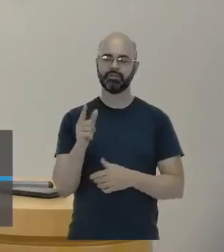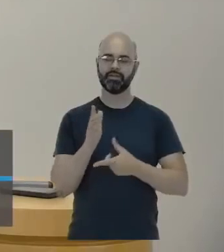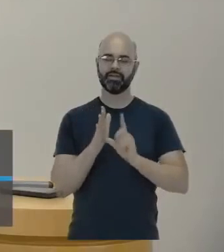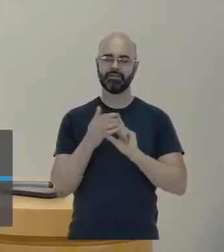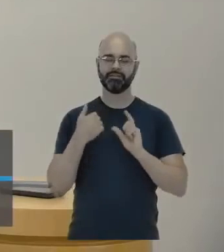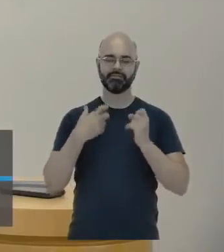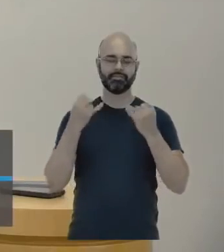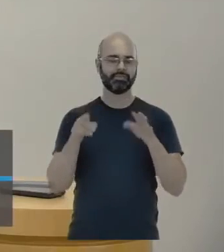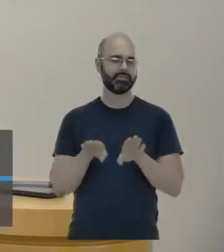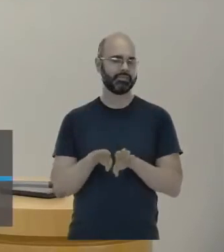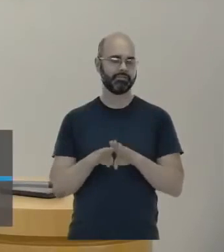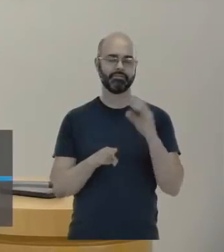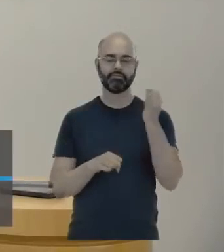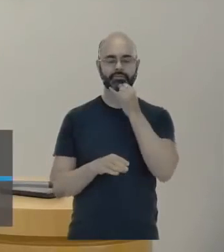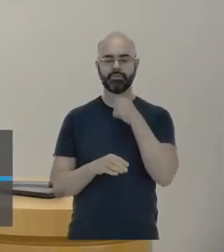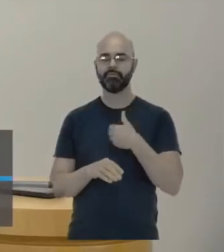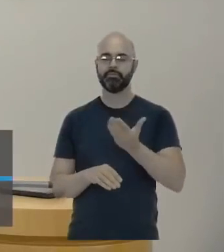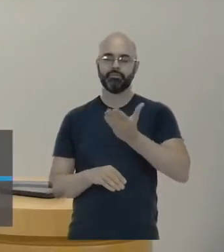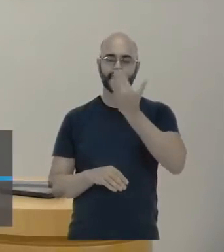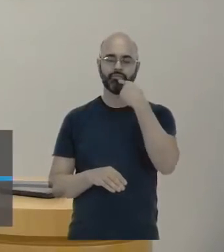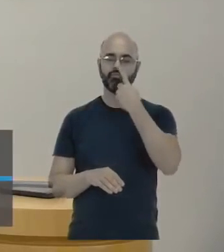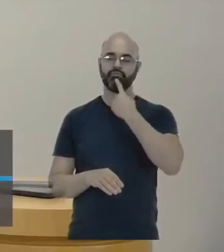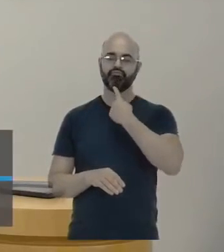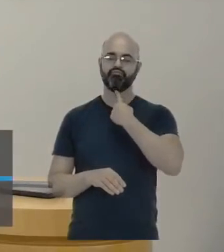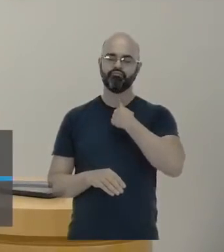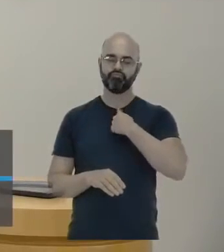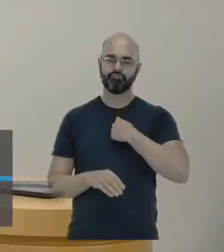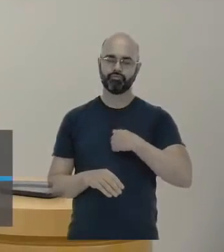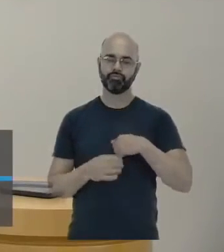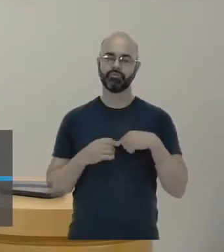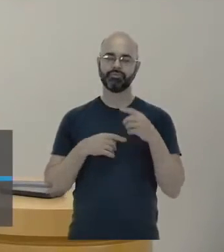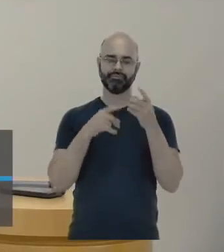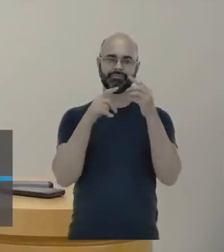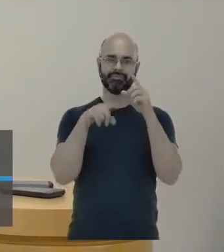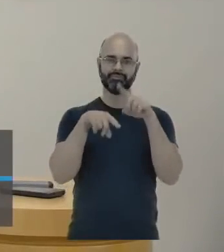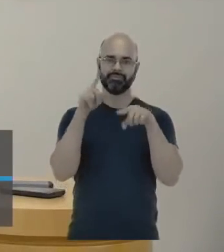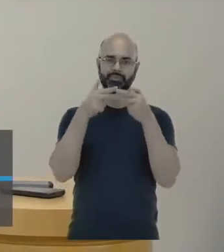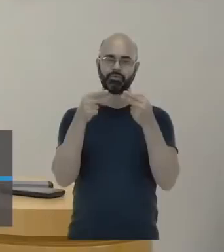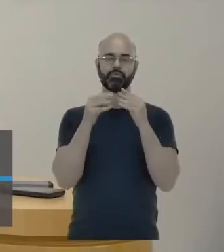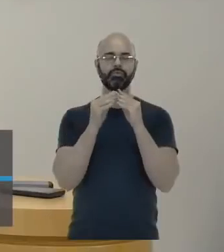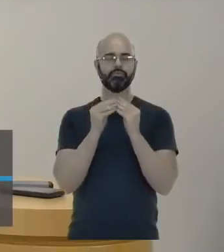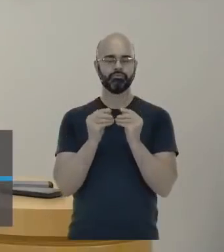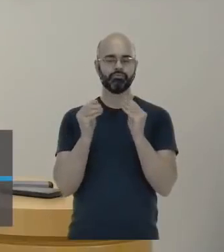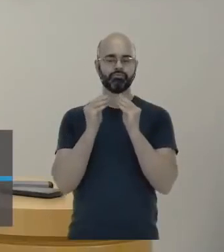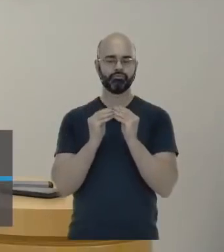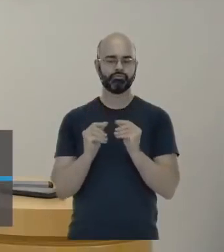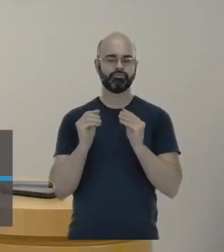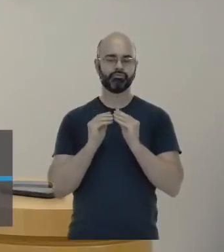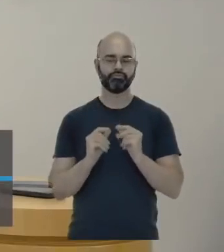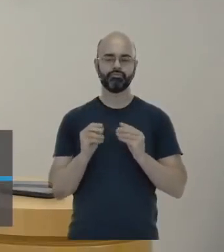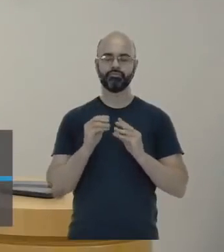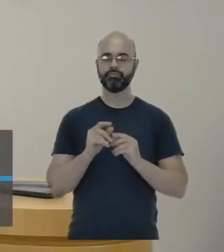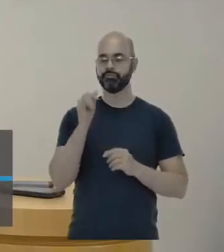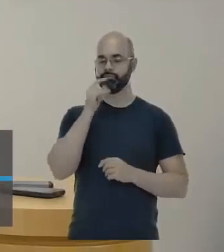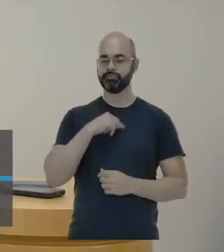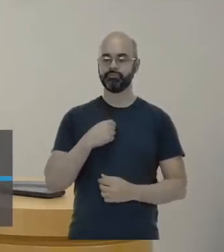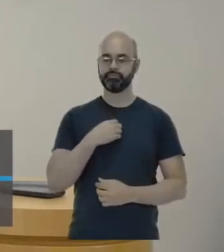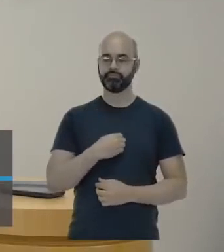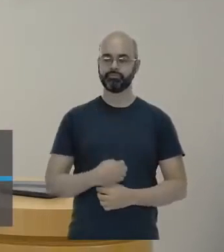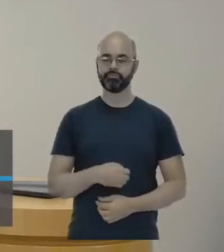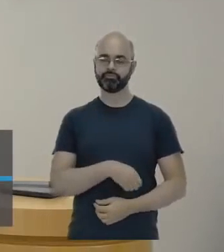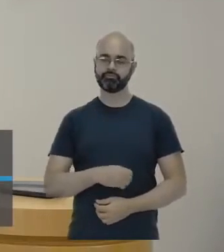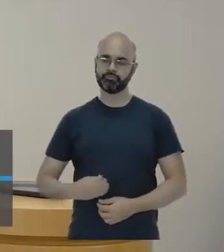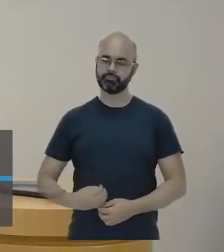aí você diminuiu esse alimento, até quando chega lá no intestino, né, aí o sistema circulatório vai pegar